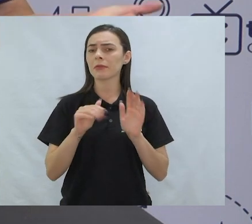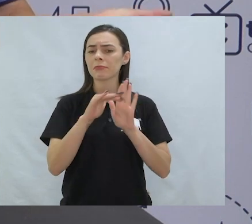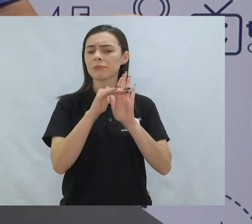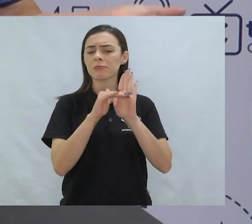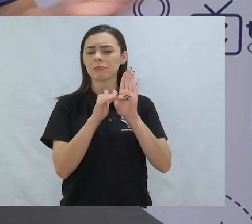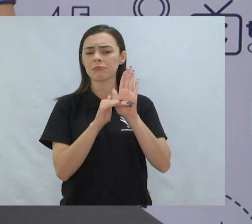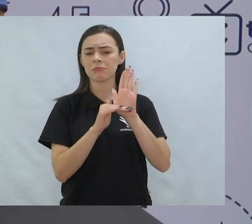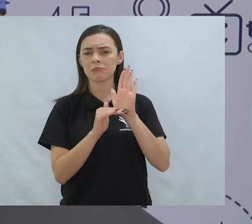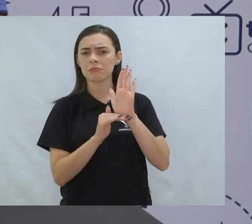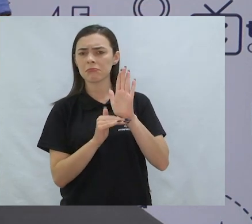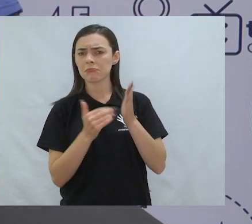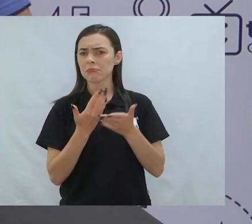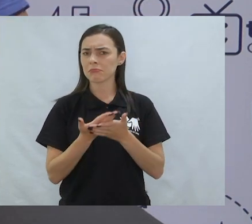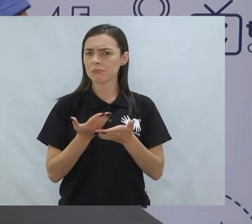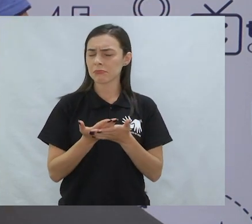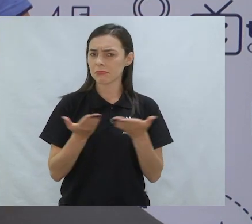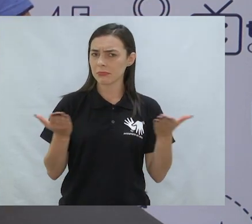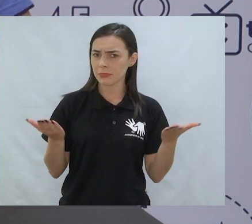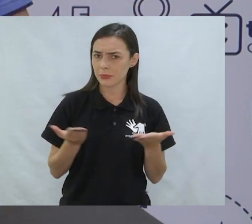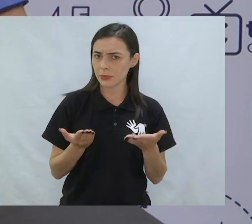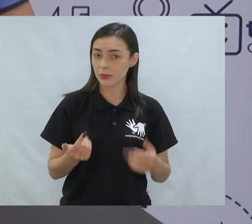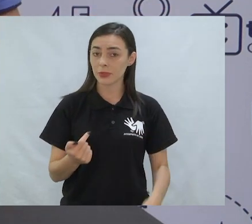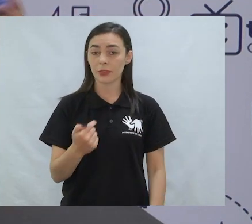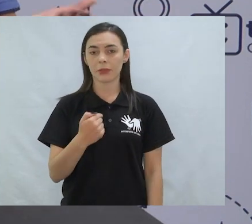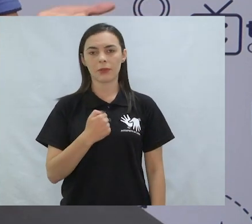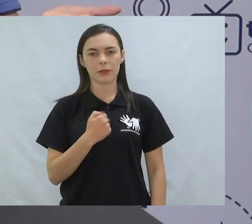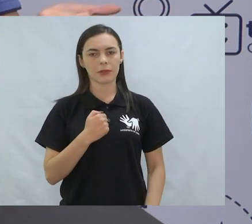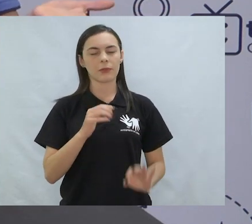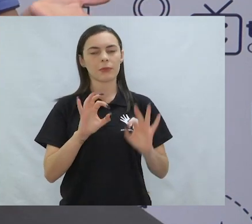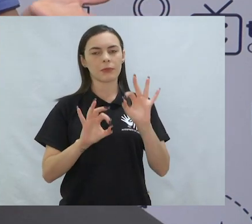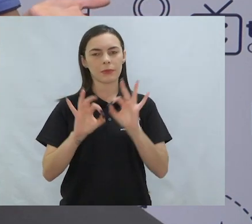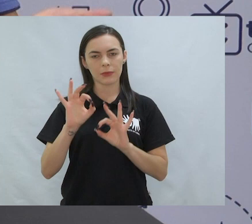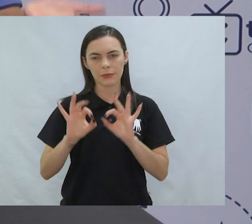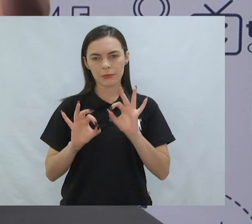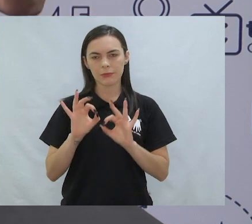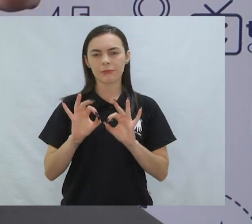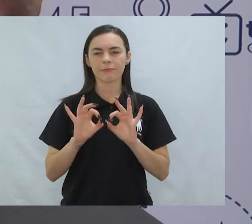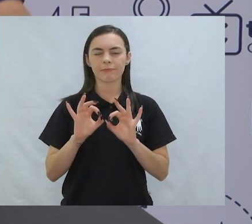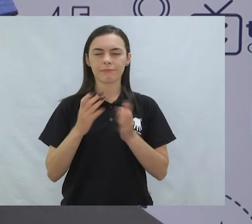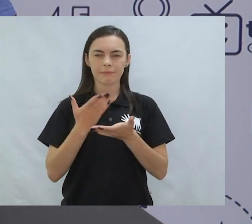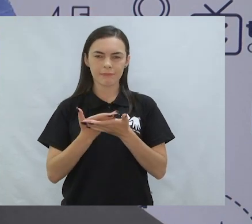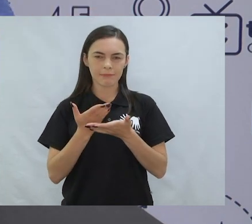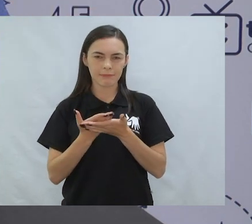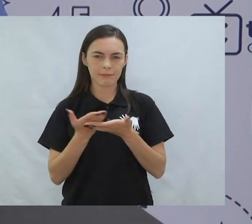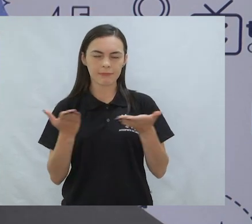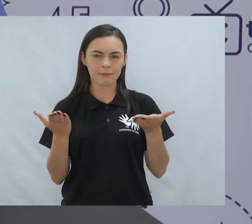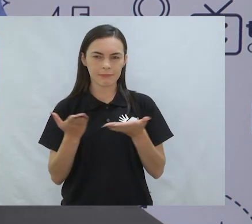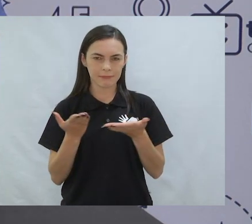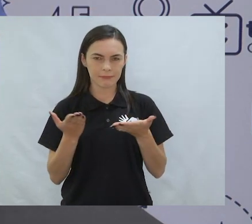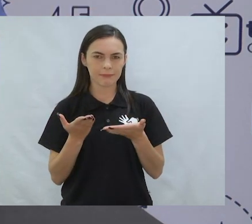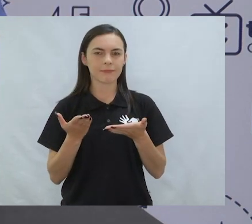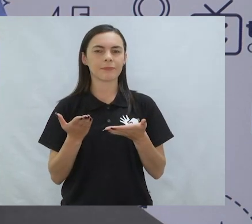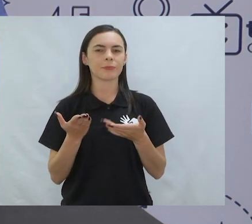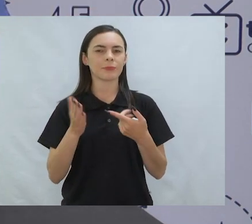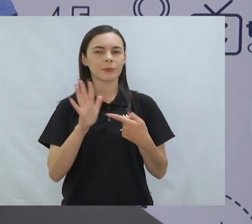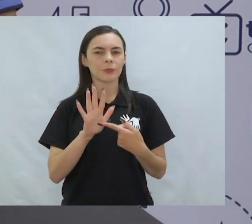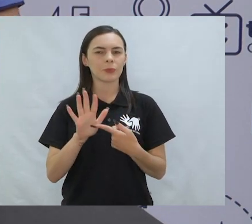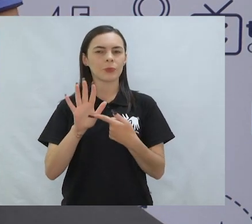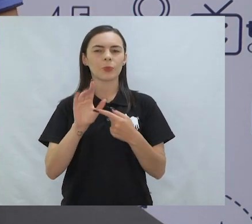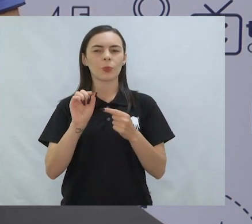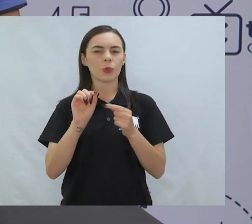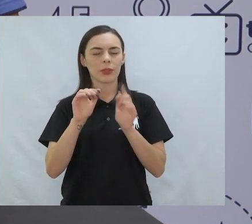ver o que nós vamos ter na nossa aula de hoje. Então a professora organizou, a professora planejou a aula de hoje de